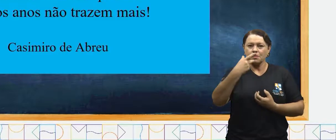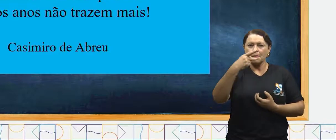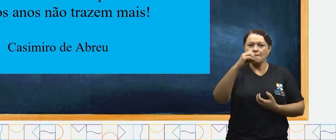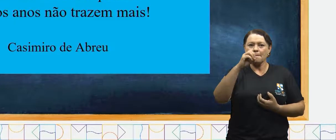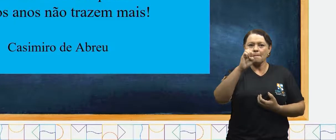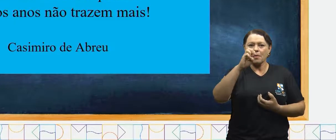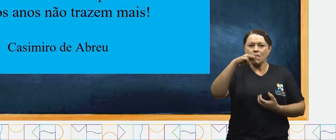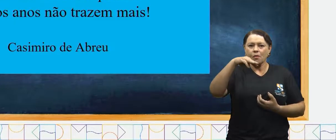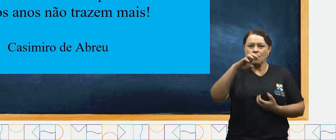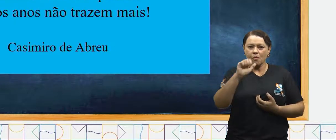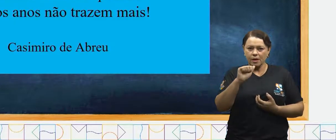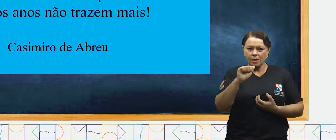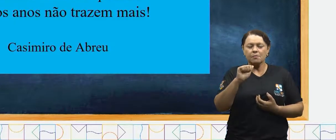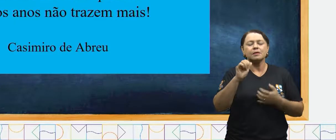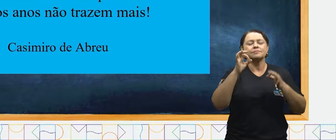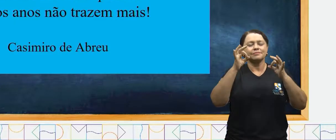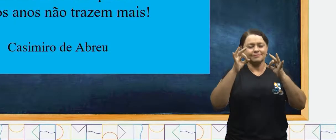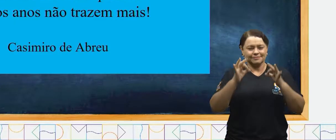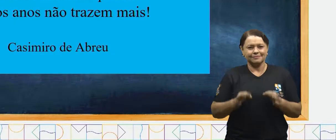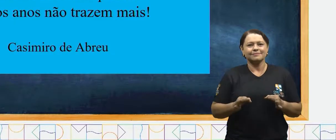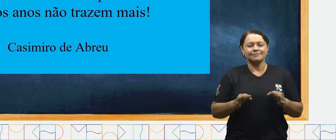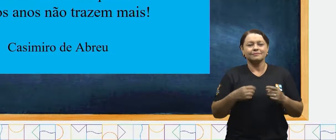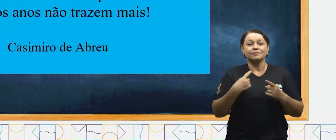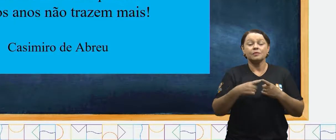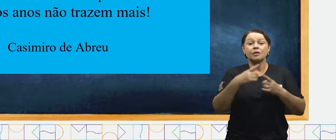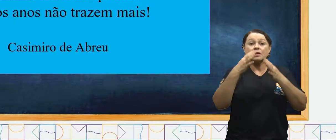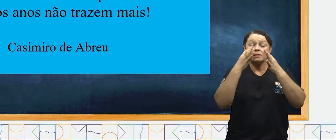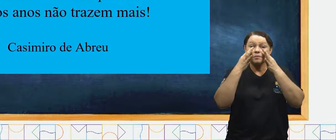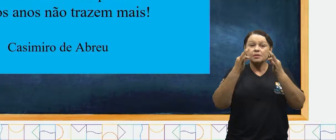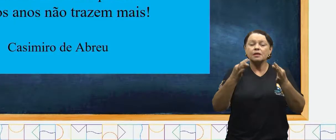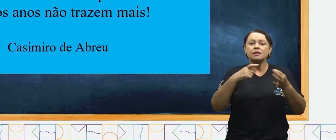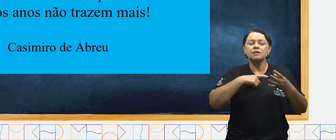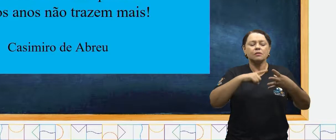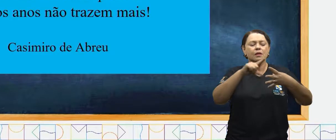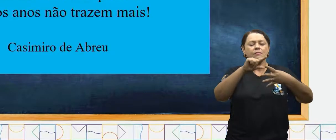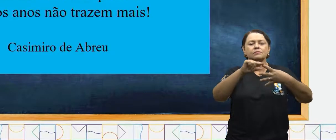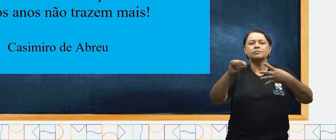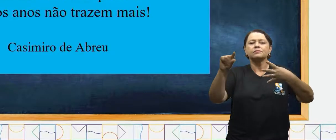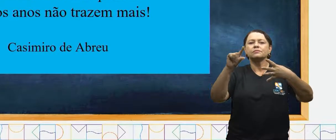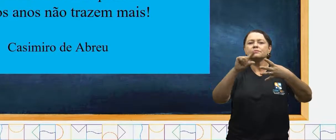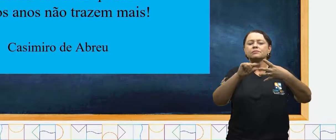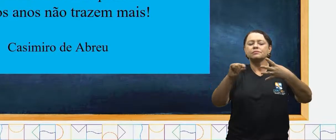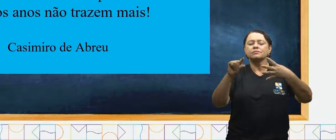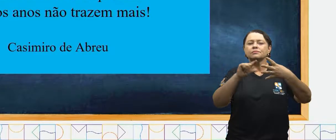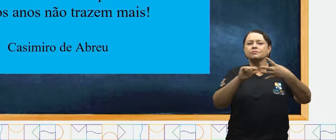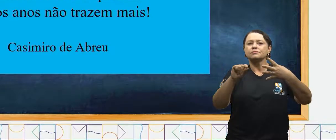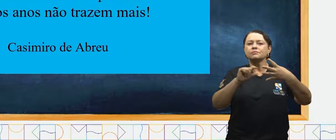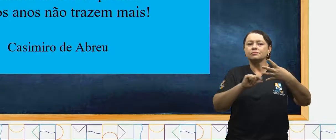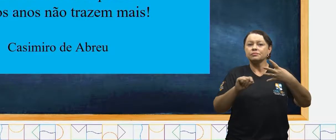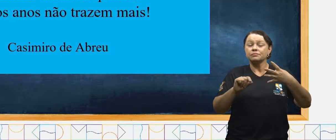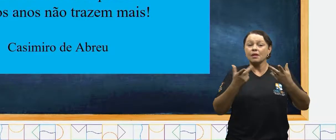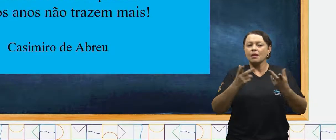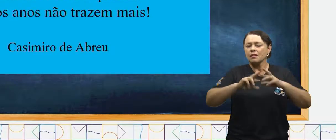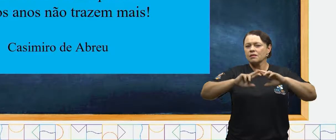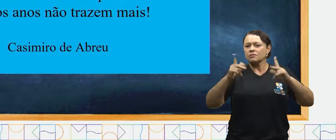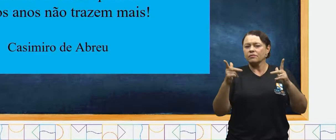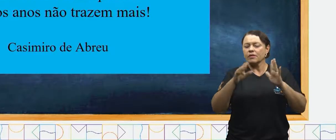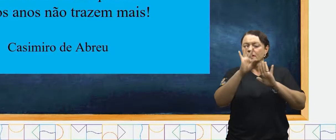Se prestar atenção, há versos aqui, diferente do que acontece em um texto de romance,